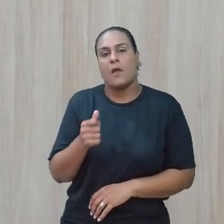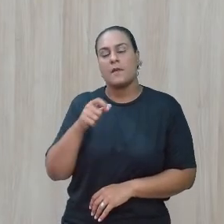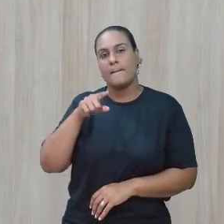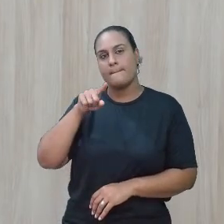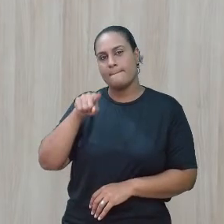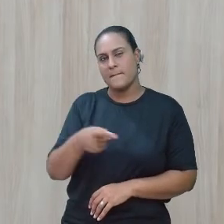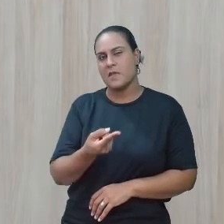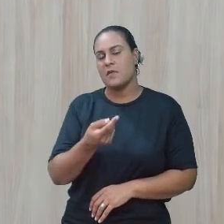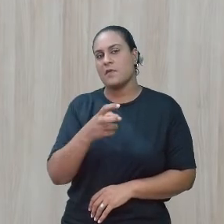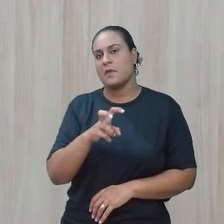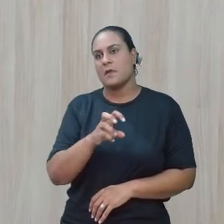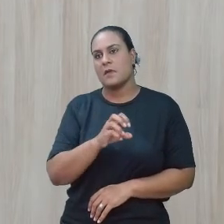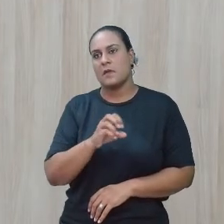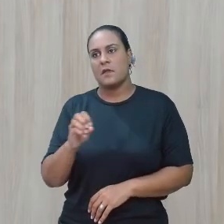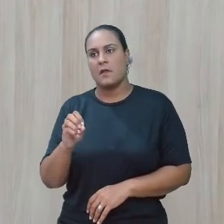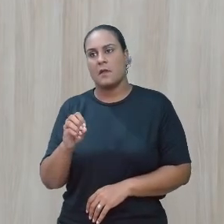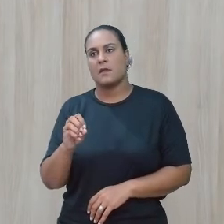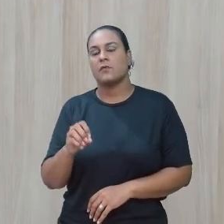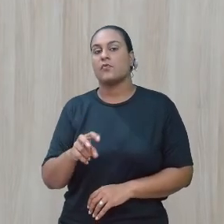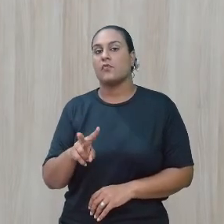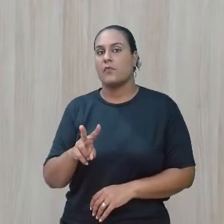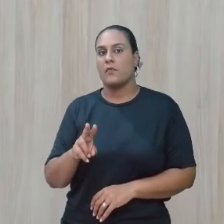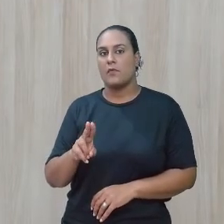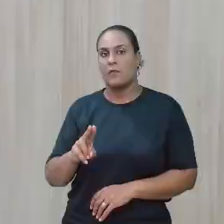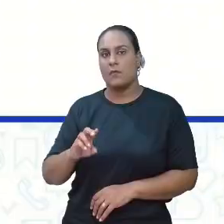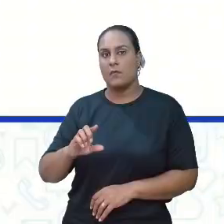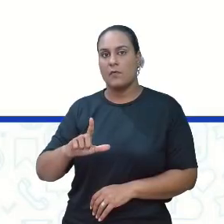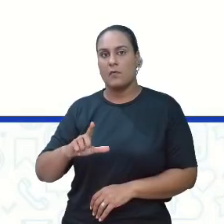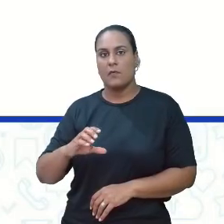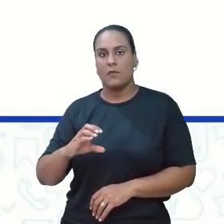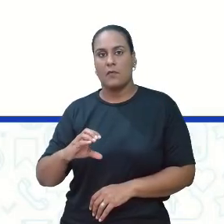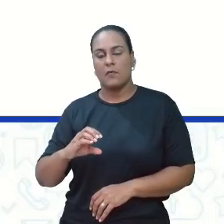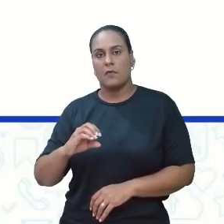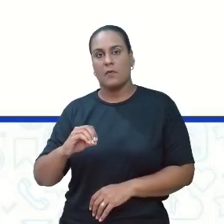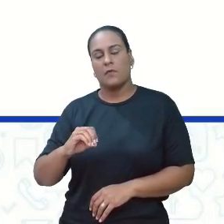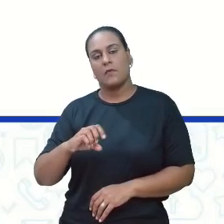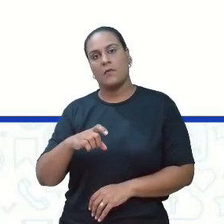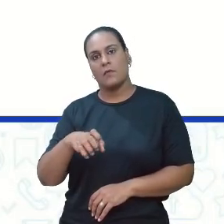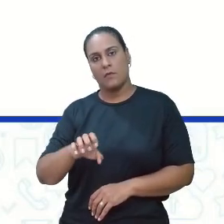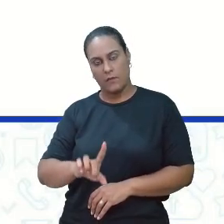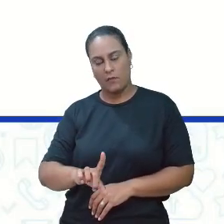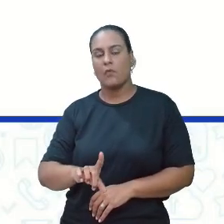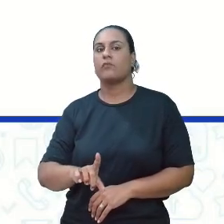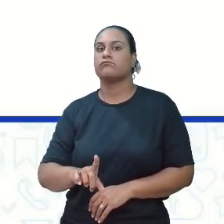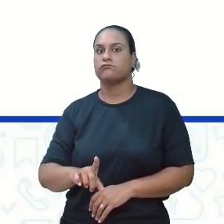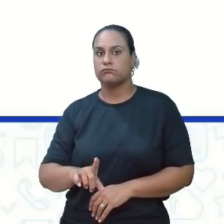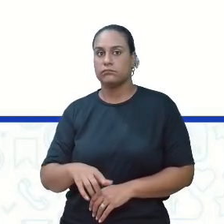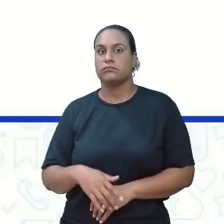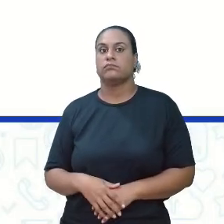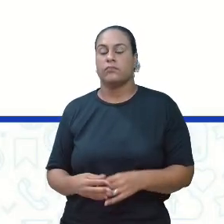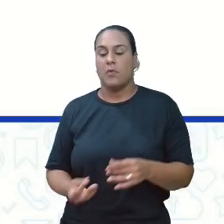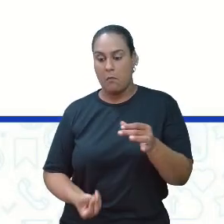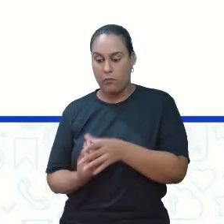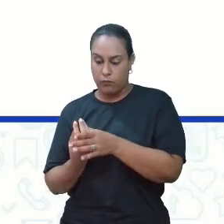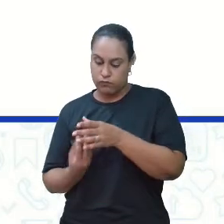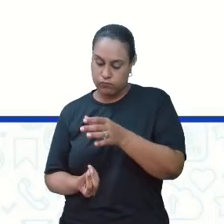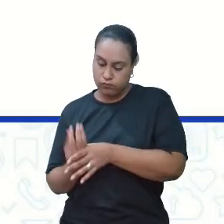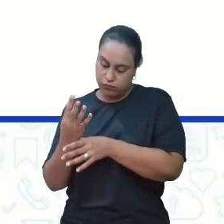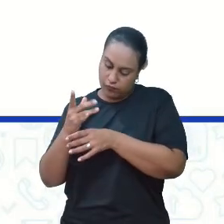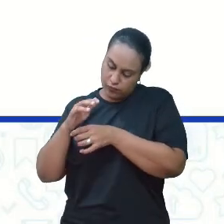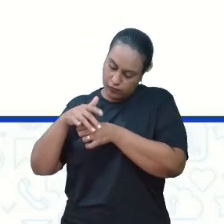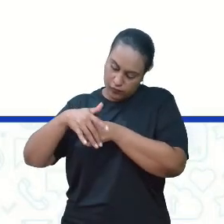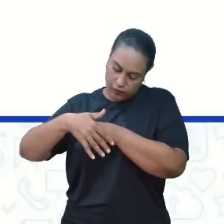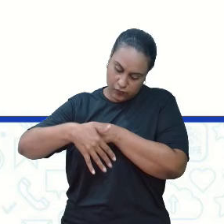aproximadamente 1.500 vulcões ativos em todo o planeta Terra. Veja a quantidade ainda de vulcões ativos